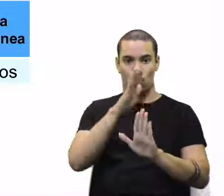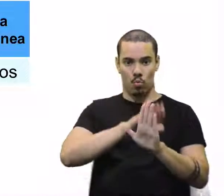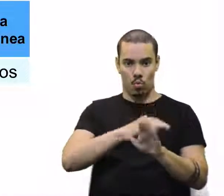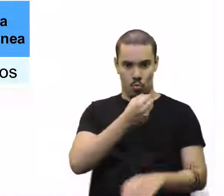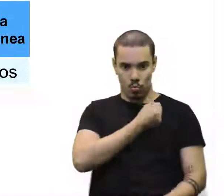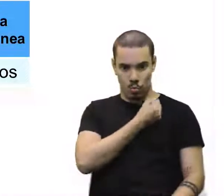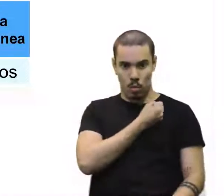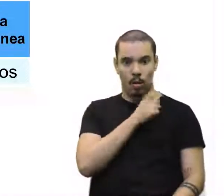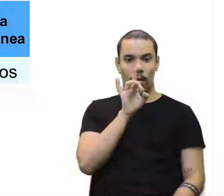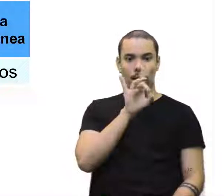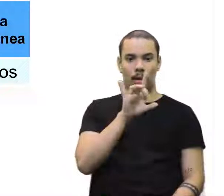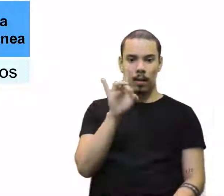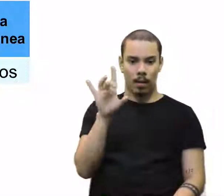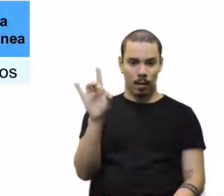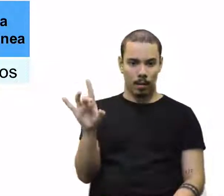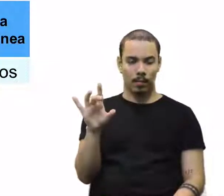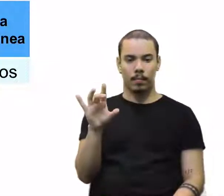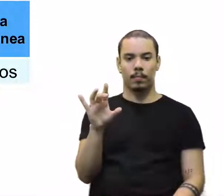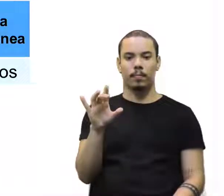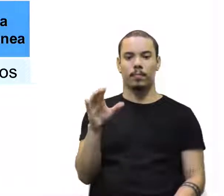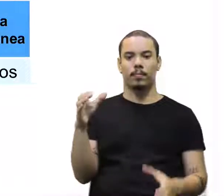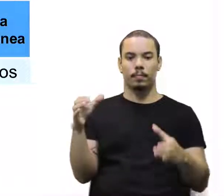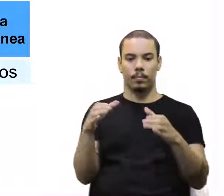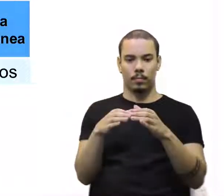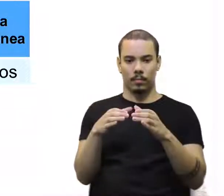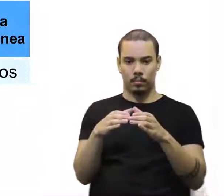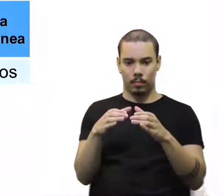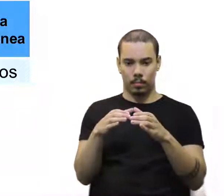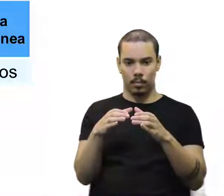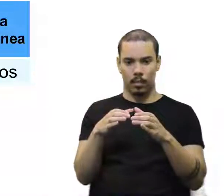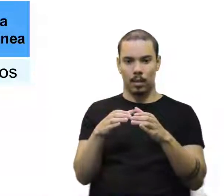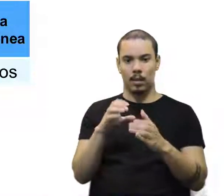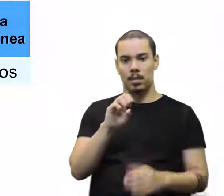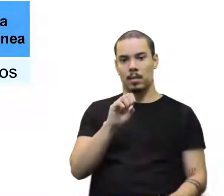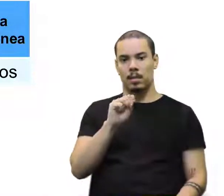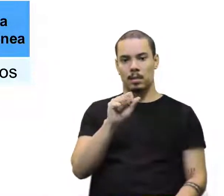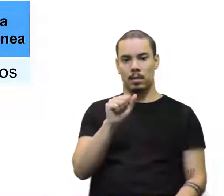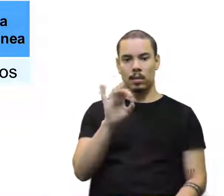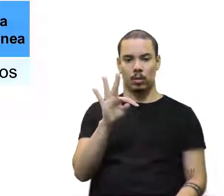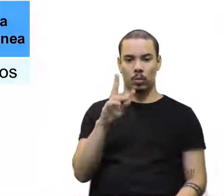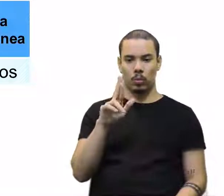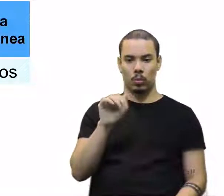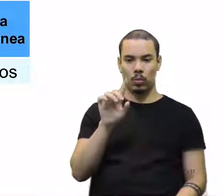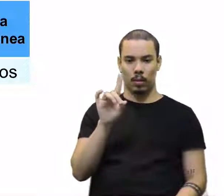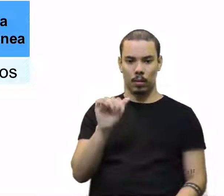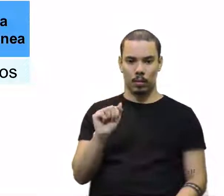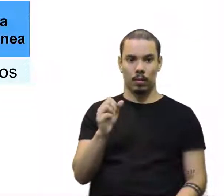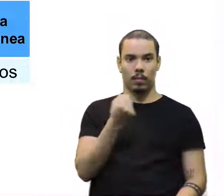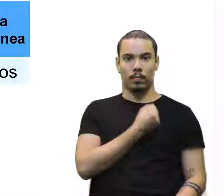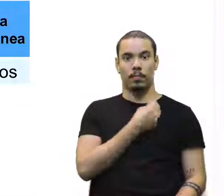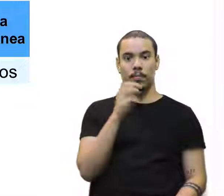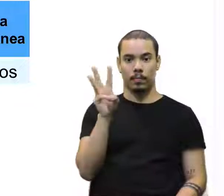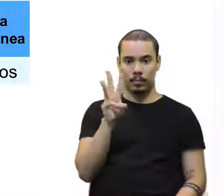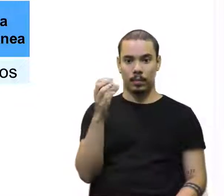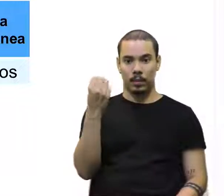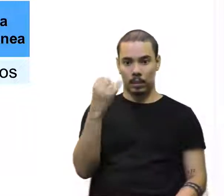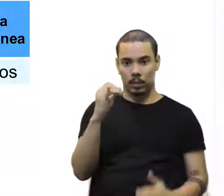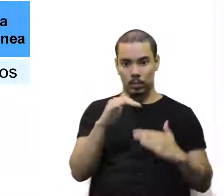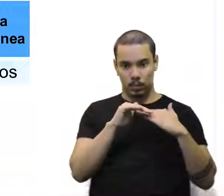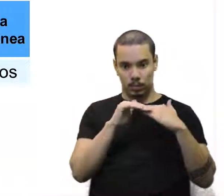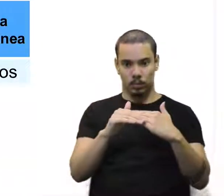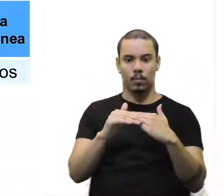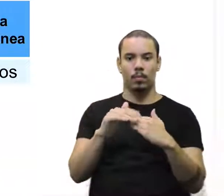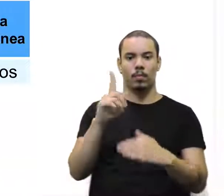Cada cadeia saturada, né, no caso, se a cadeia for saturada, 3 pontos. Se a cadeia for homogênea,